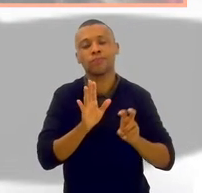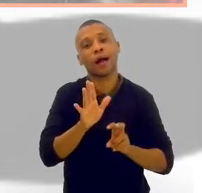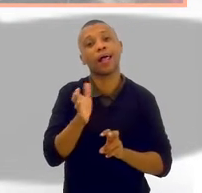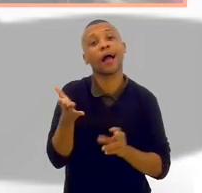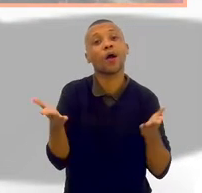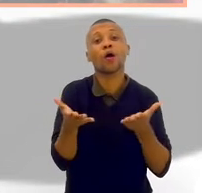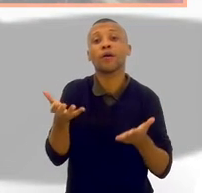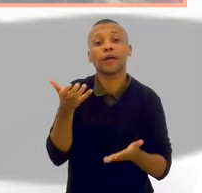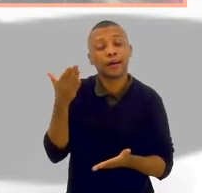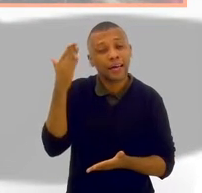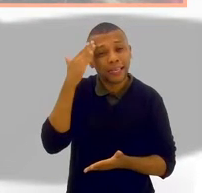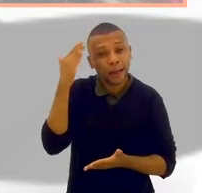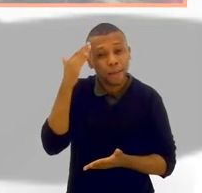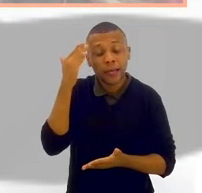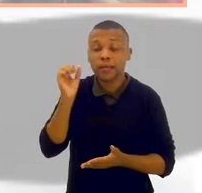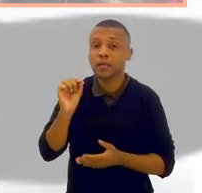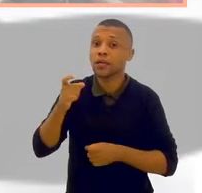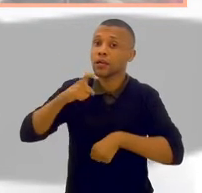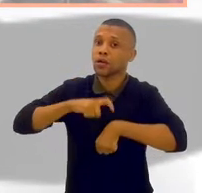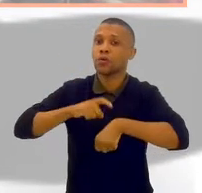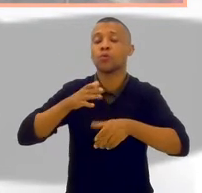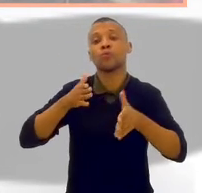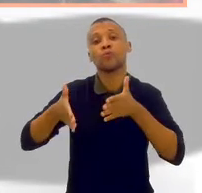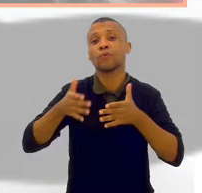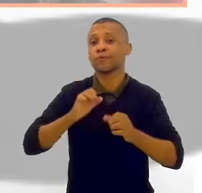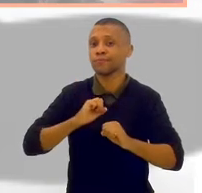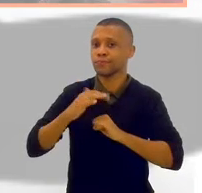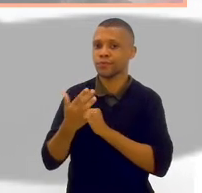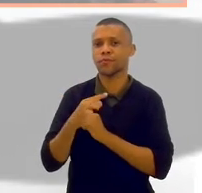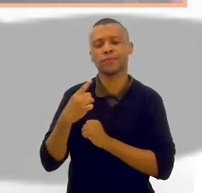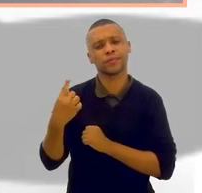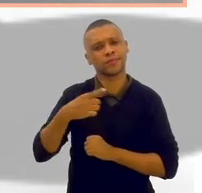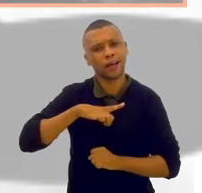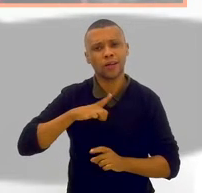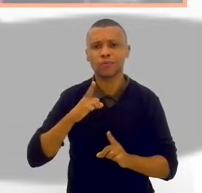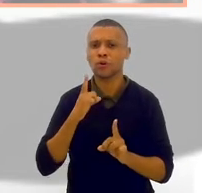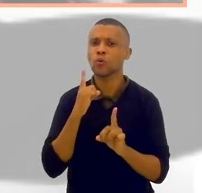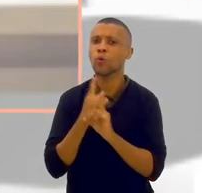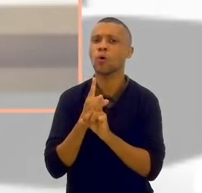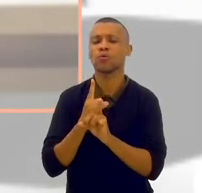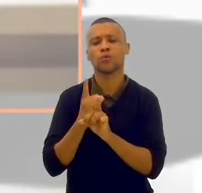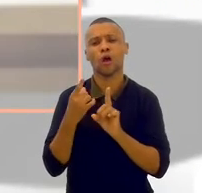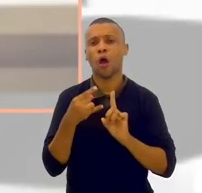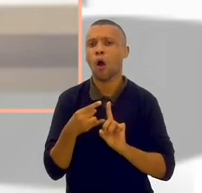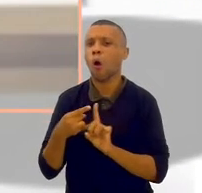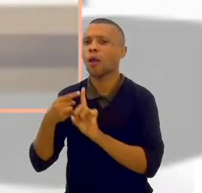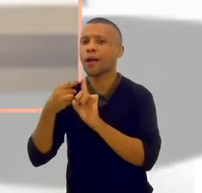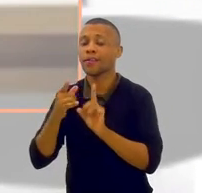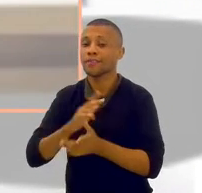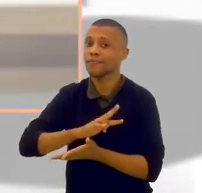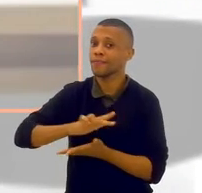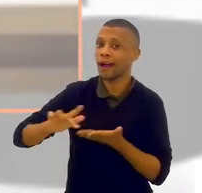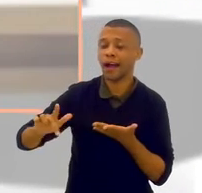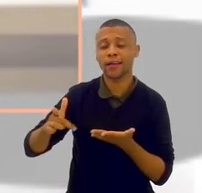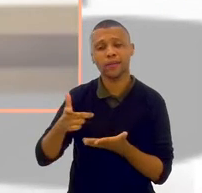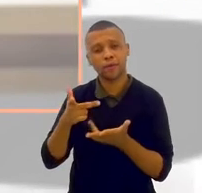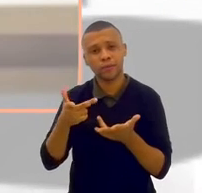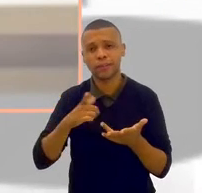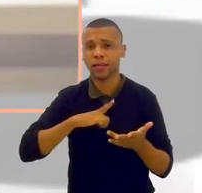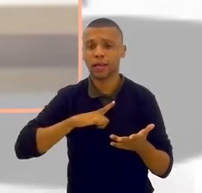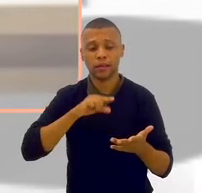embora eu agora queira saber muito, porque durante a pandemia vocês realizaram vários encontros online e eu tenho números aqui que os